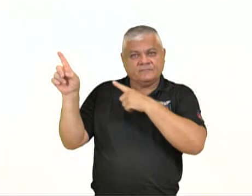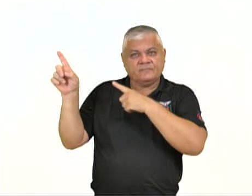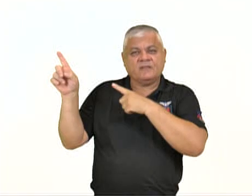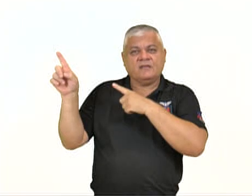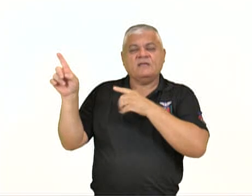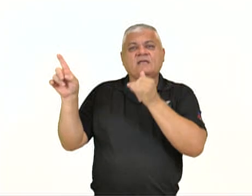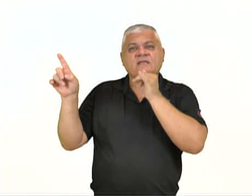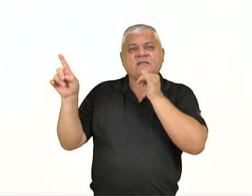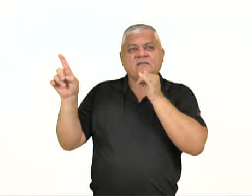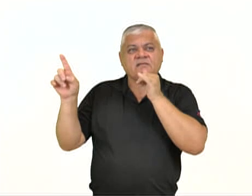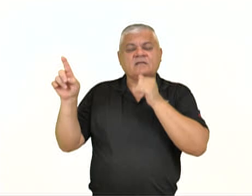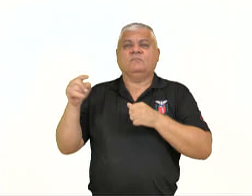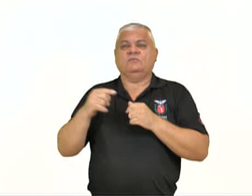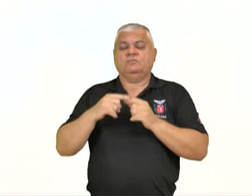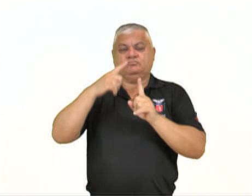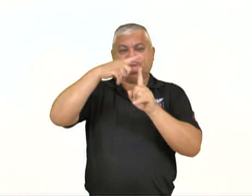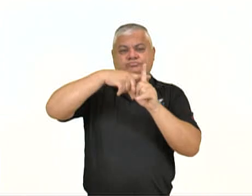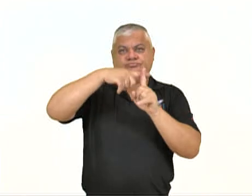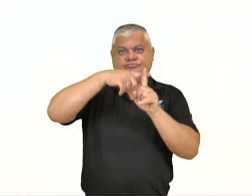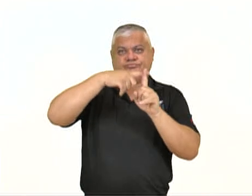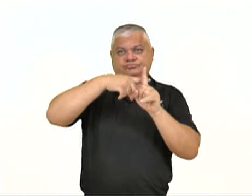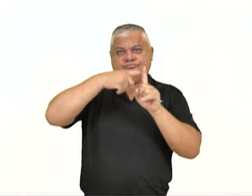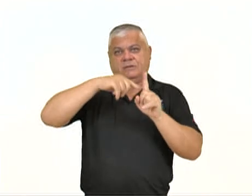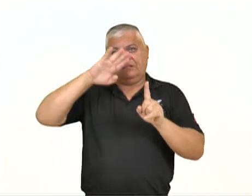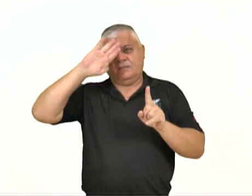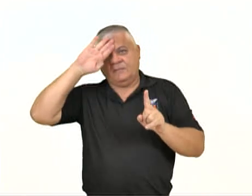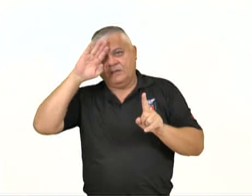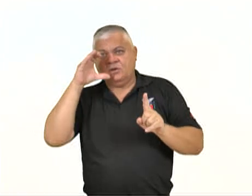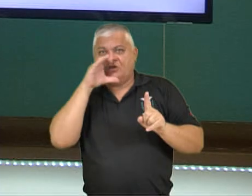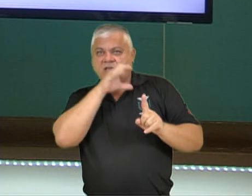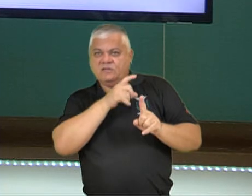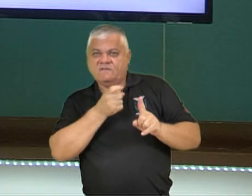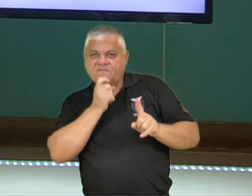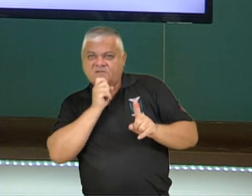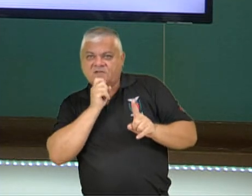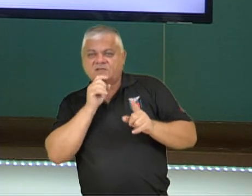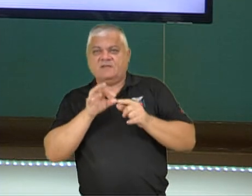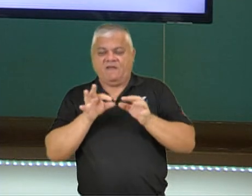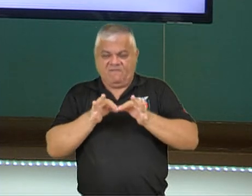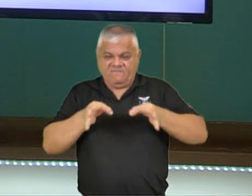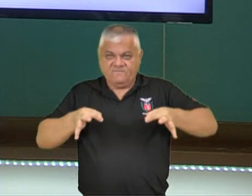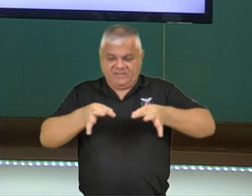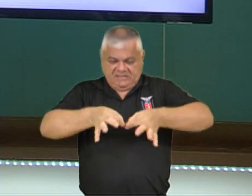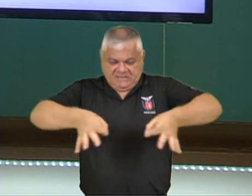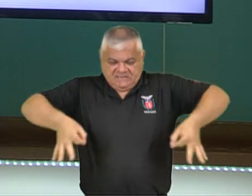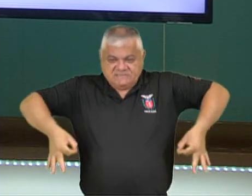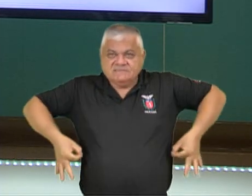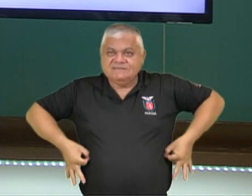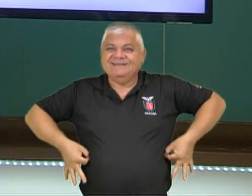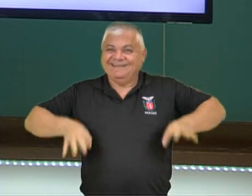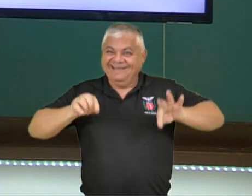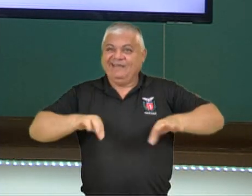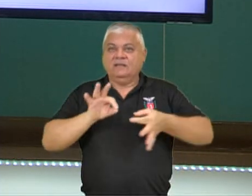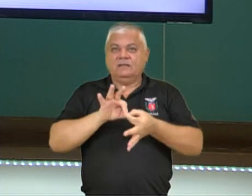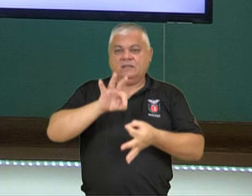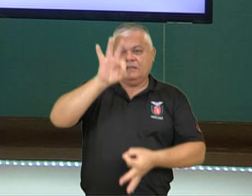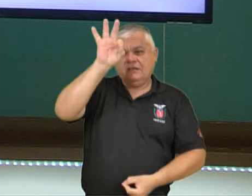o termômetro, que mede a temperatura, a fita de costureira, que mede, por exemplo, distâncias,